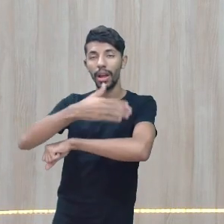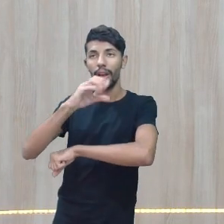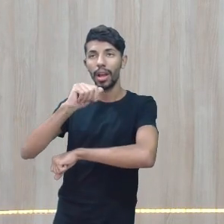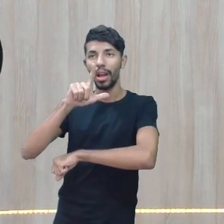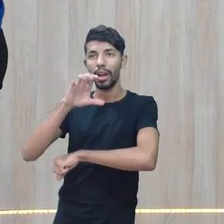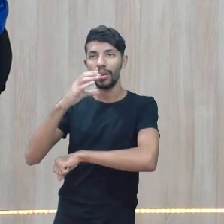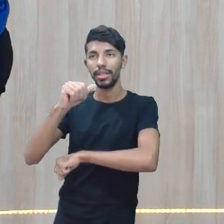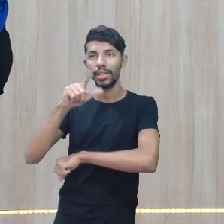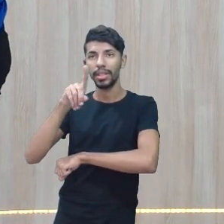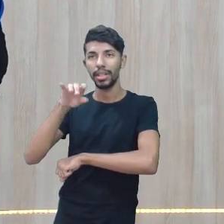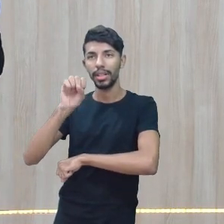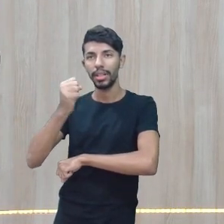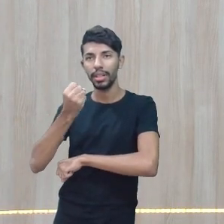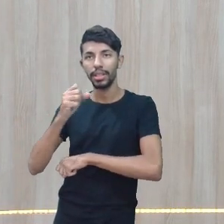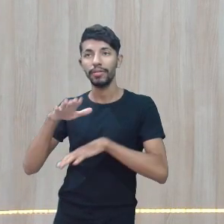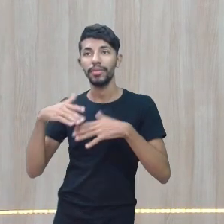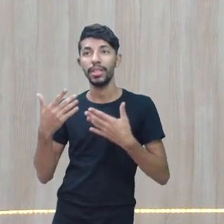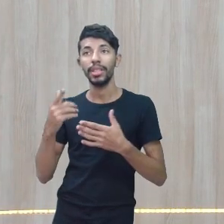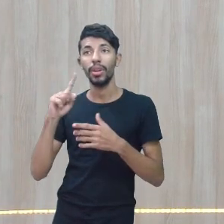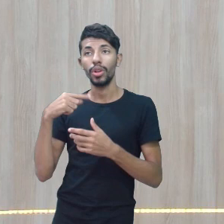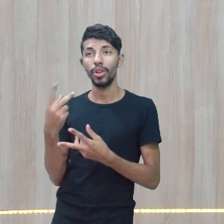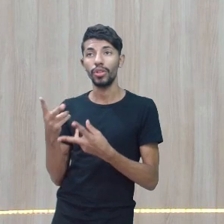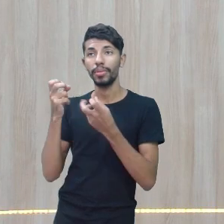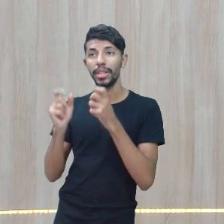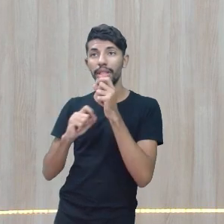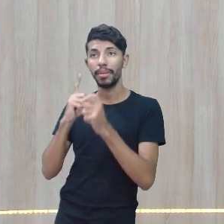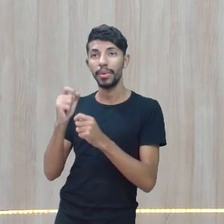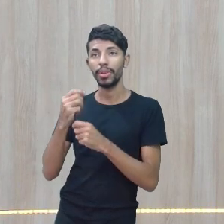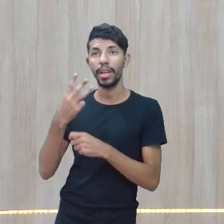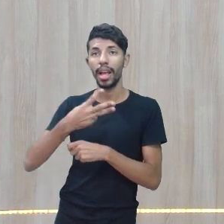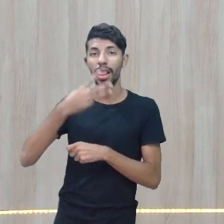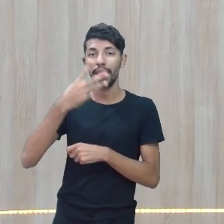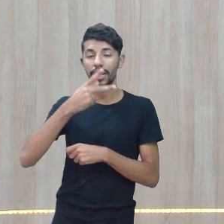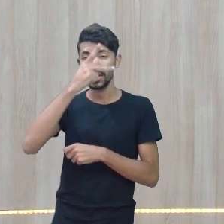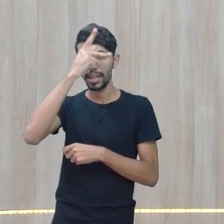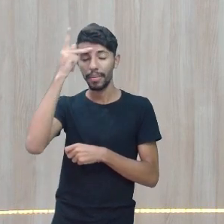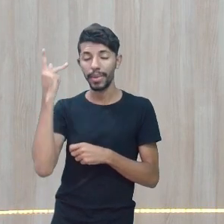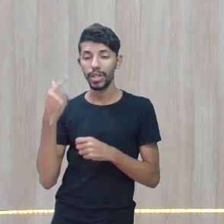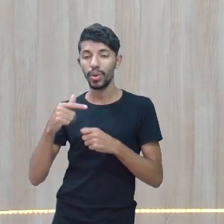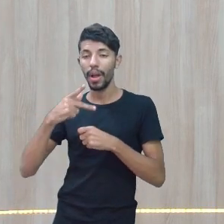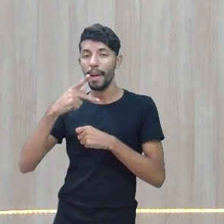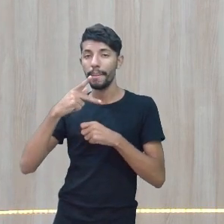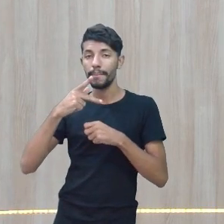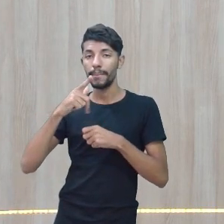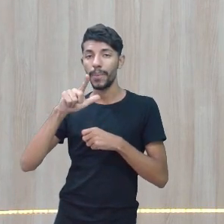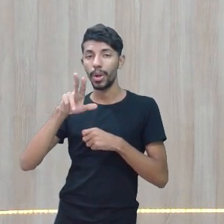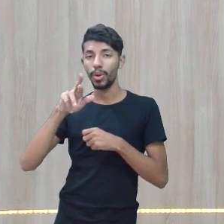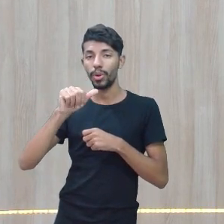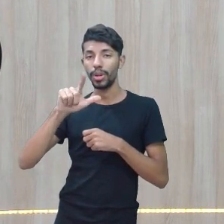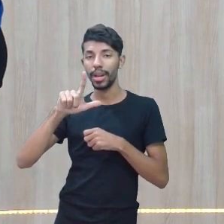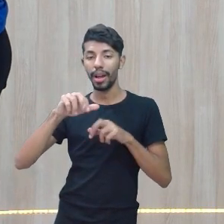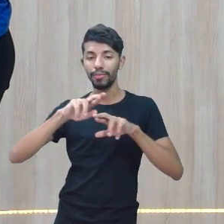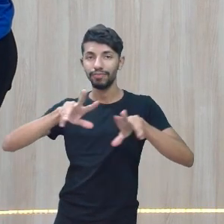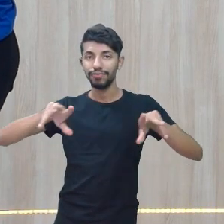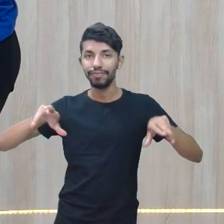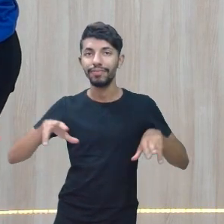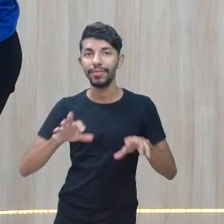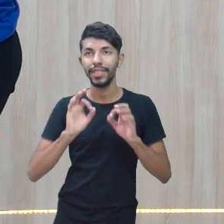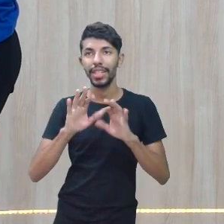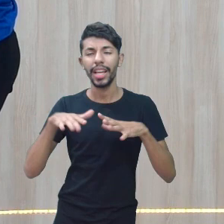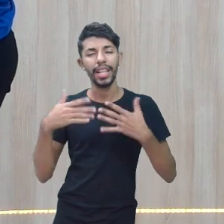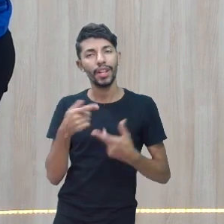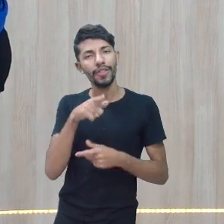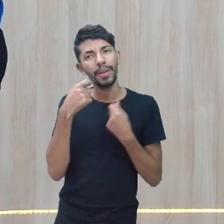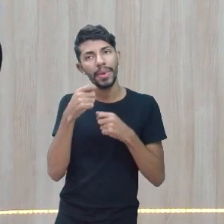terceira pessoa do plural. Então, o verbo vem no plural. Então, você deve sempre fazer essa pergunta